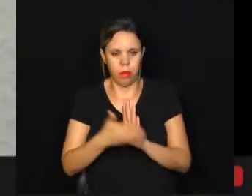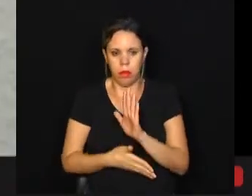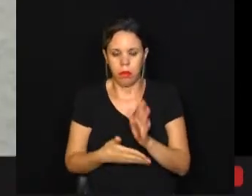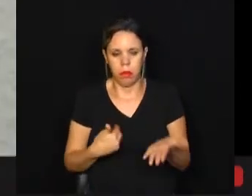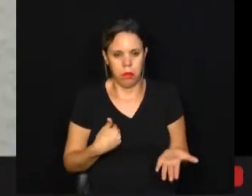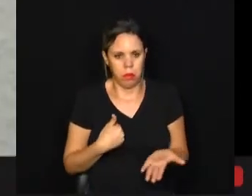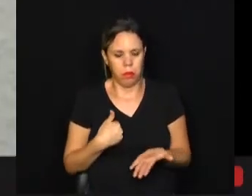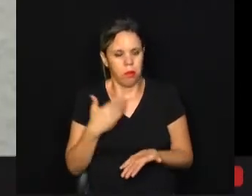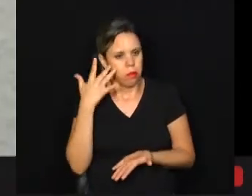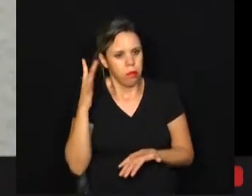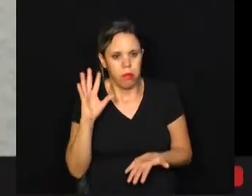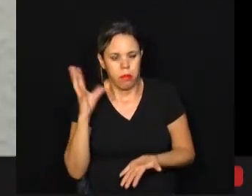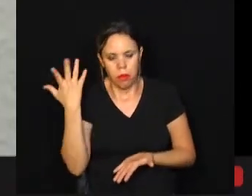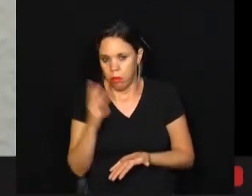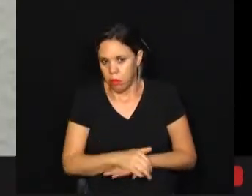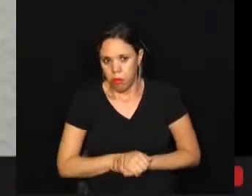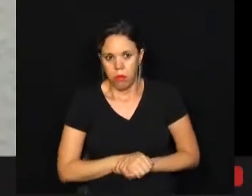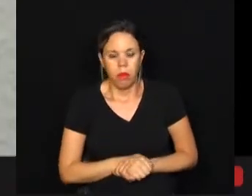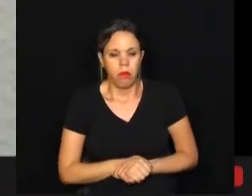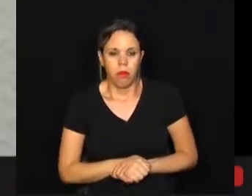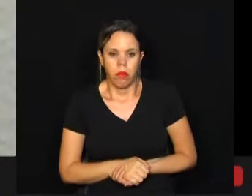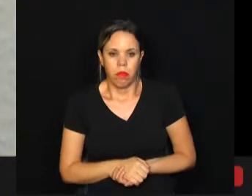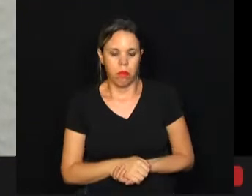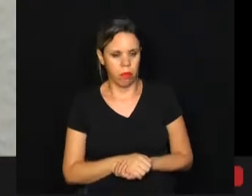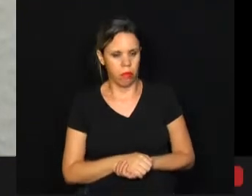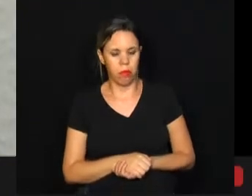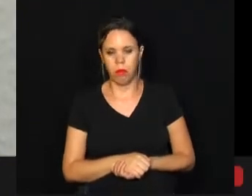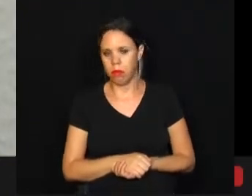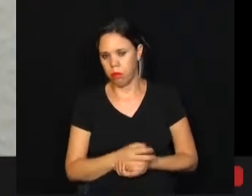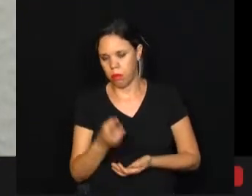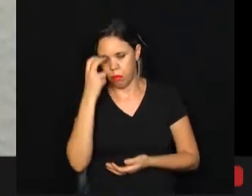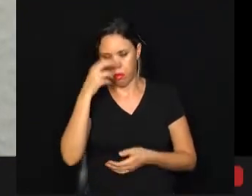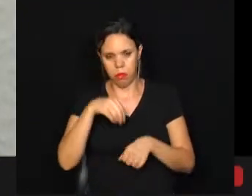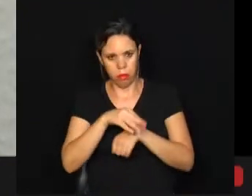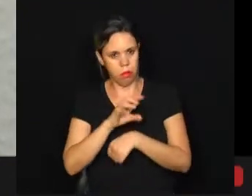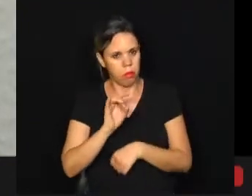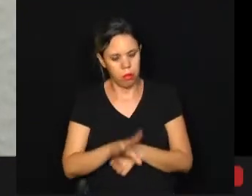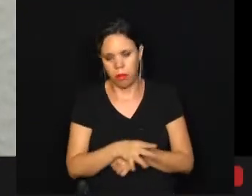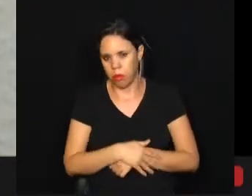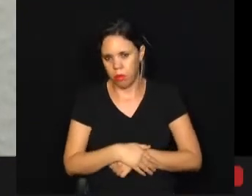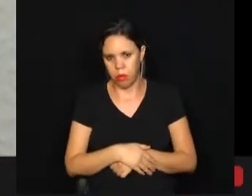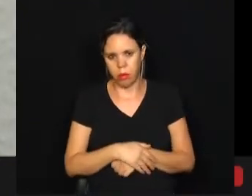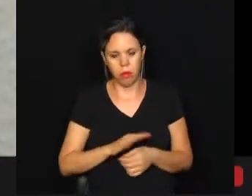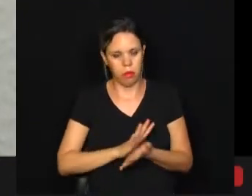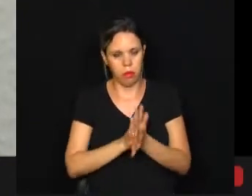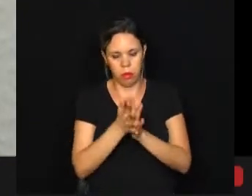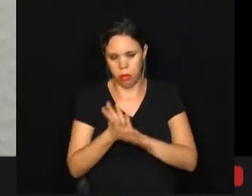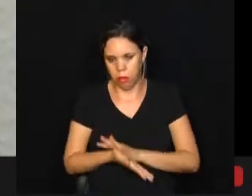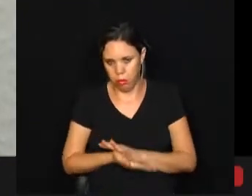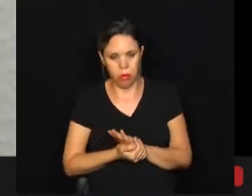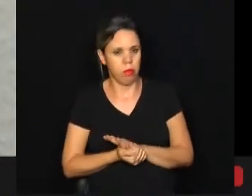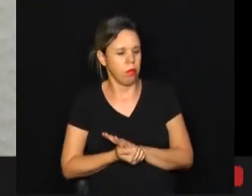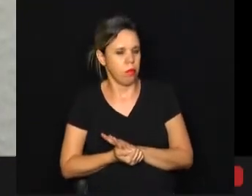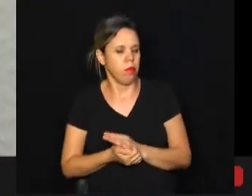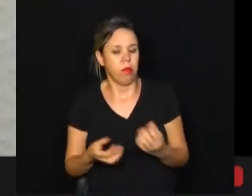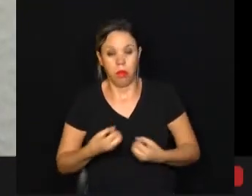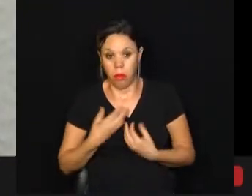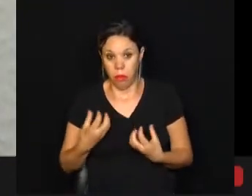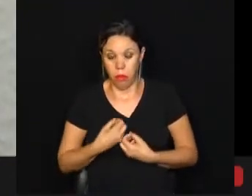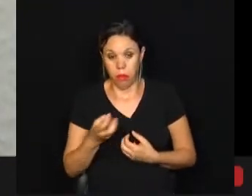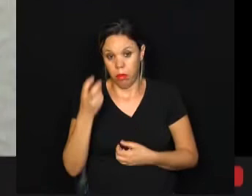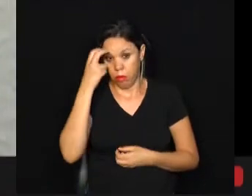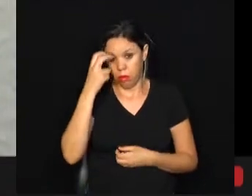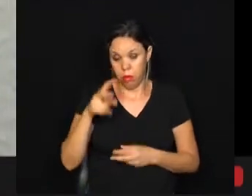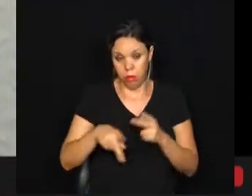impedir que isso aconteça, né? A gente não está dando cultura, a gente está simplesmente reprimindo as expressões culturais